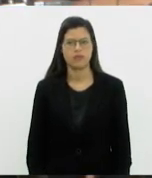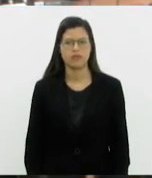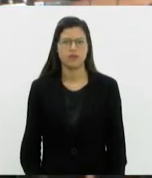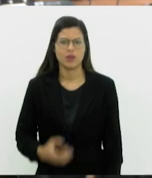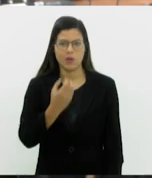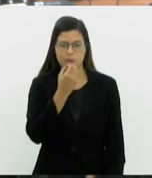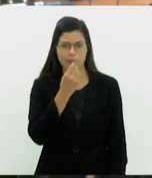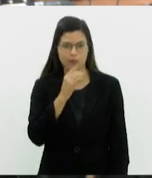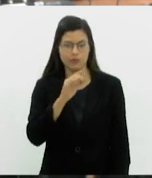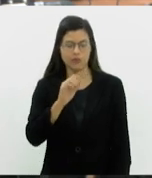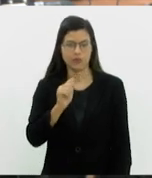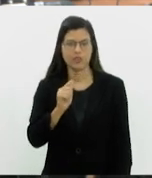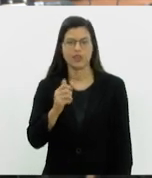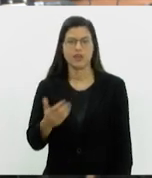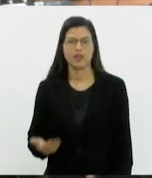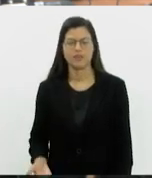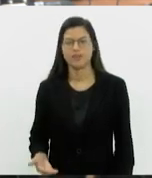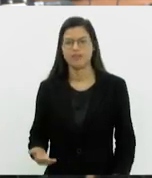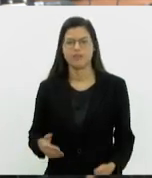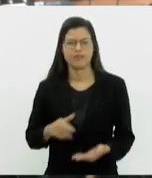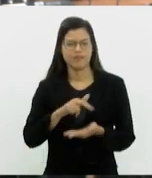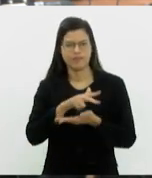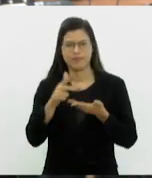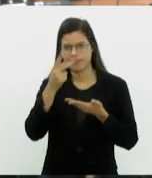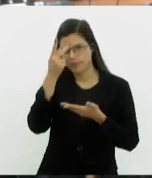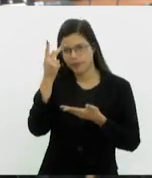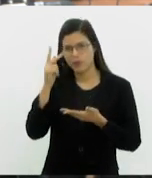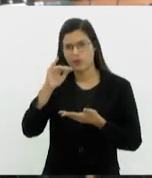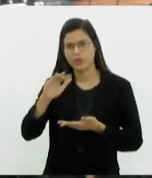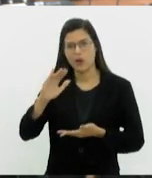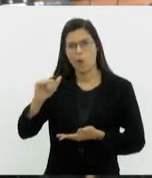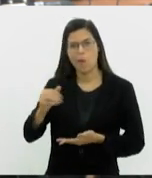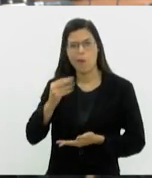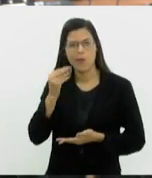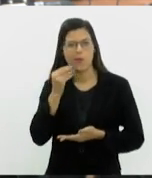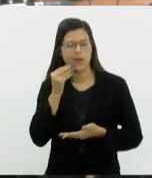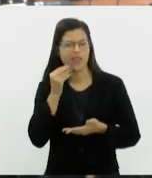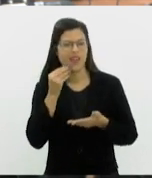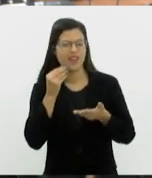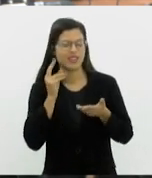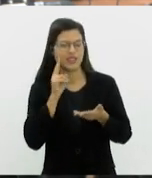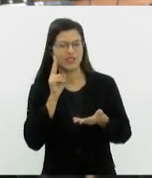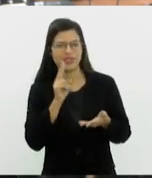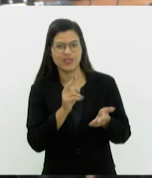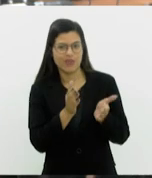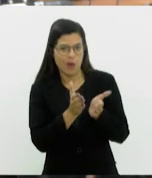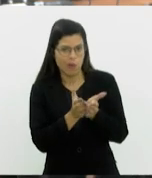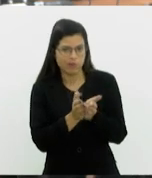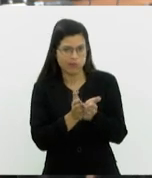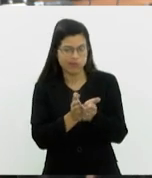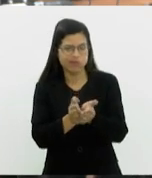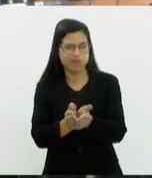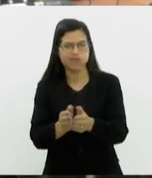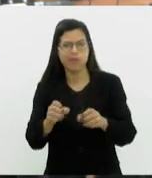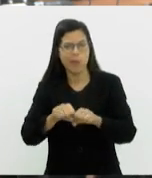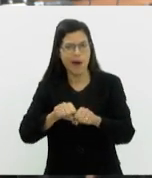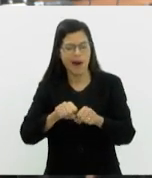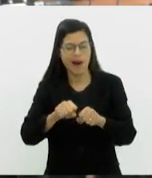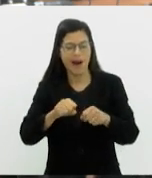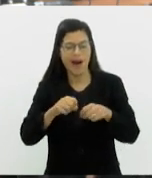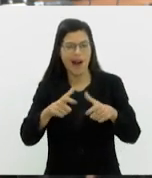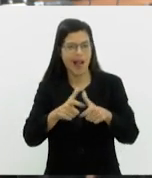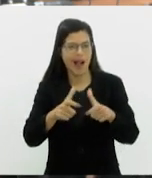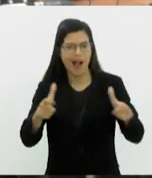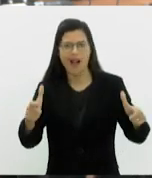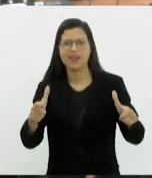Bom dia. Muita gente já teve a oportunidade de ver o gigante porta-aviões norte-americano George Washington, que está ancorado